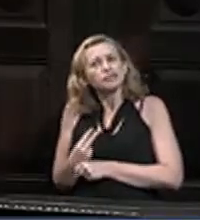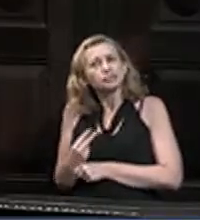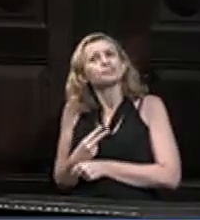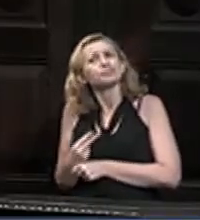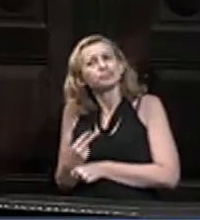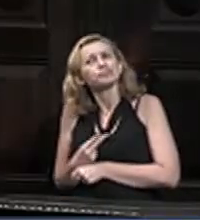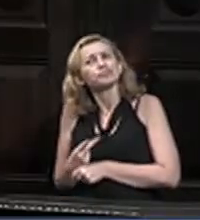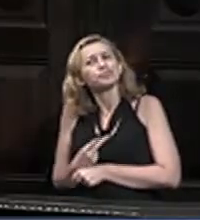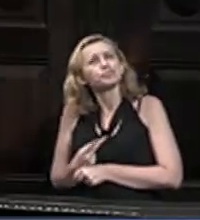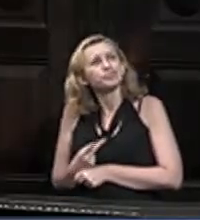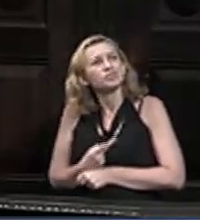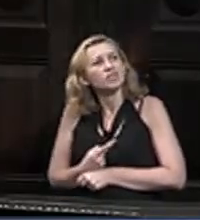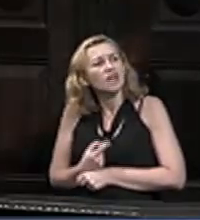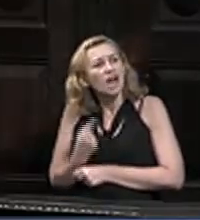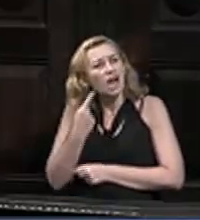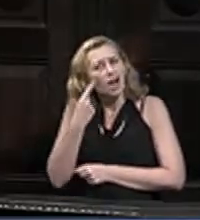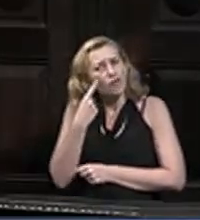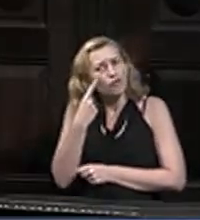ter acesso